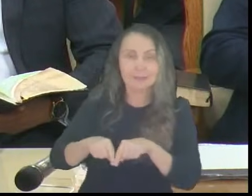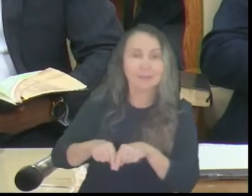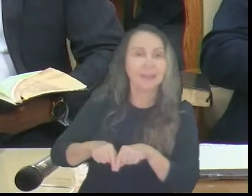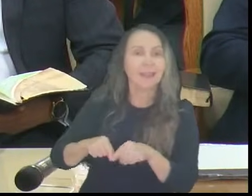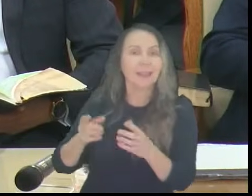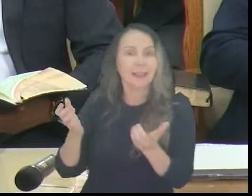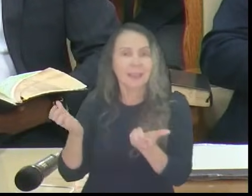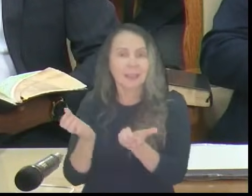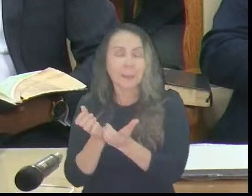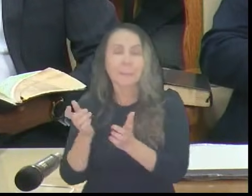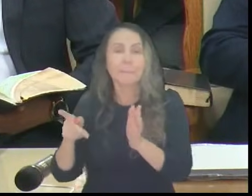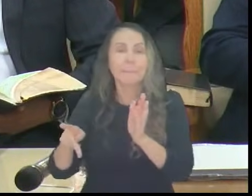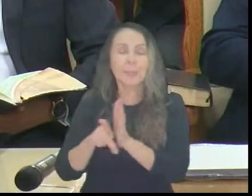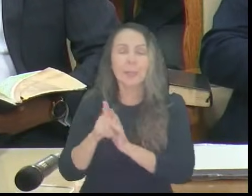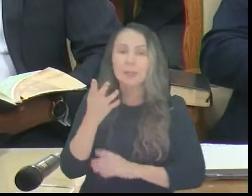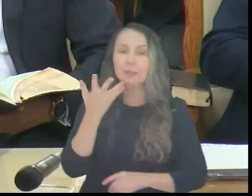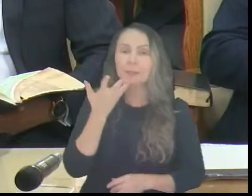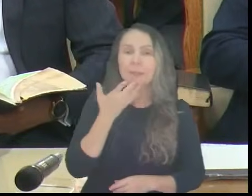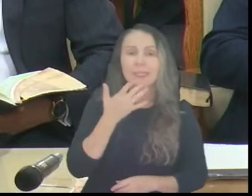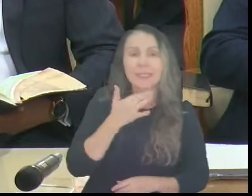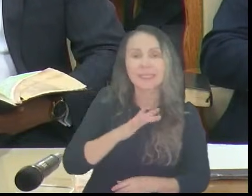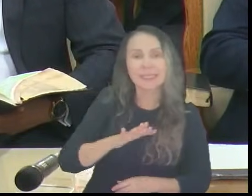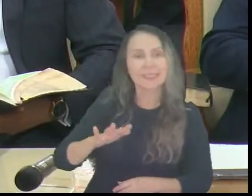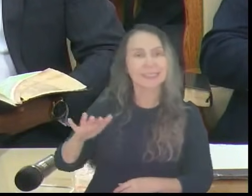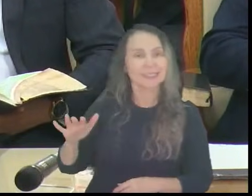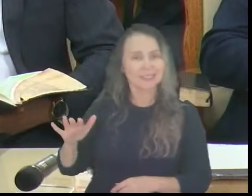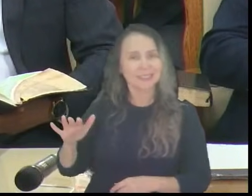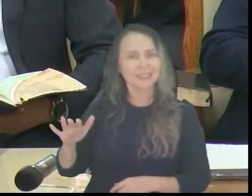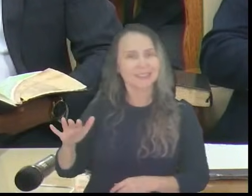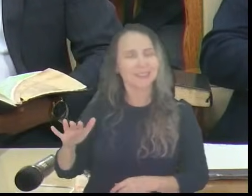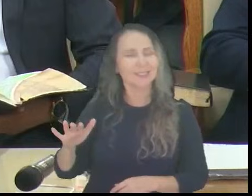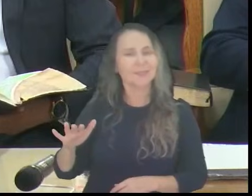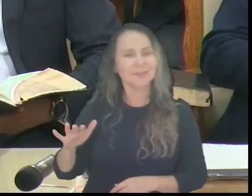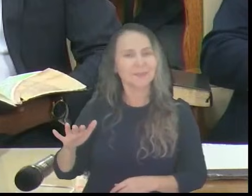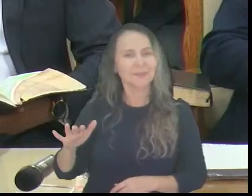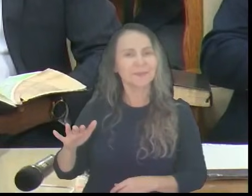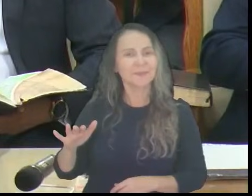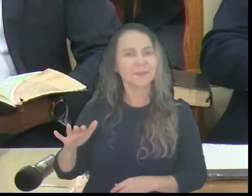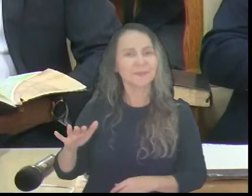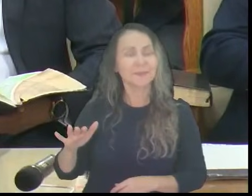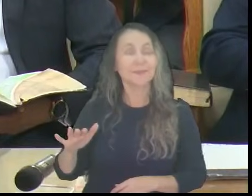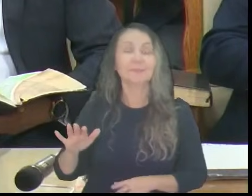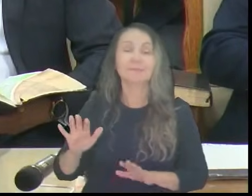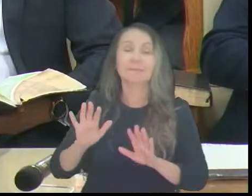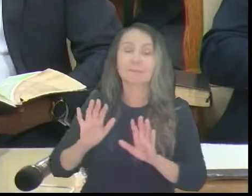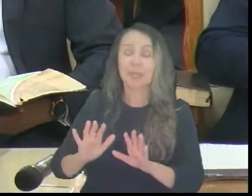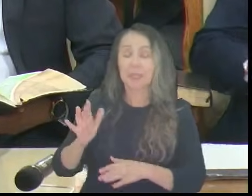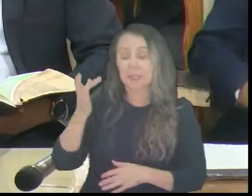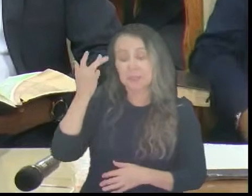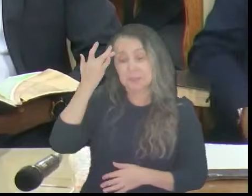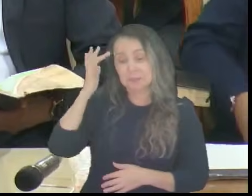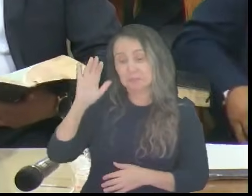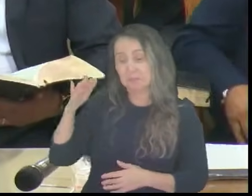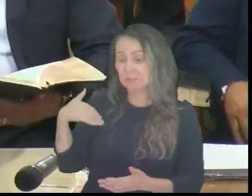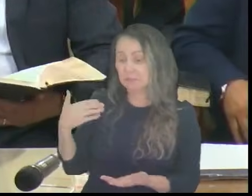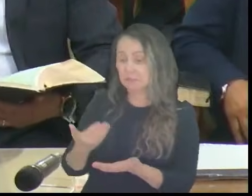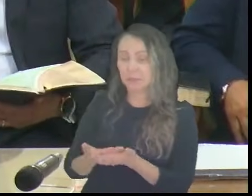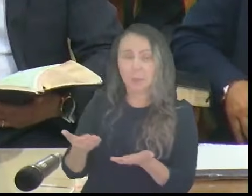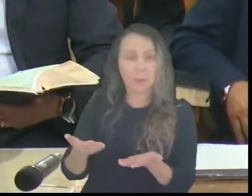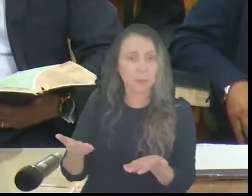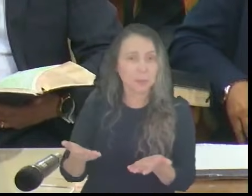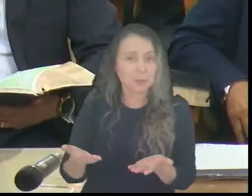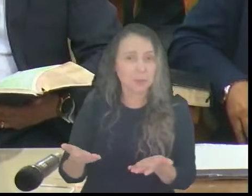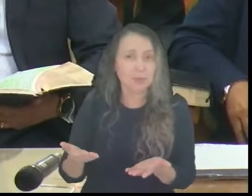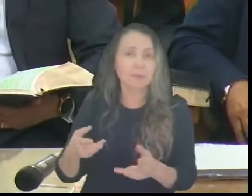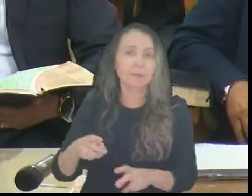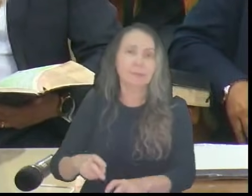igreja tinha até salas de escola para as crianças. Mas não sabemos se essa igreja existe mais por